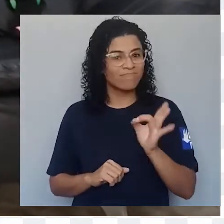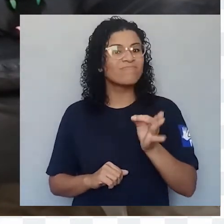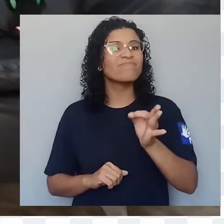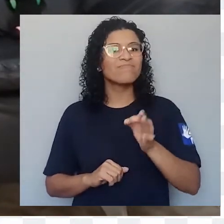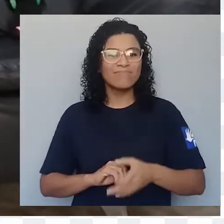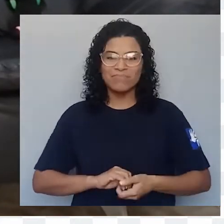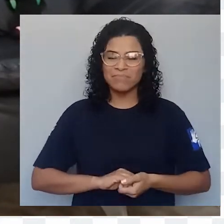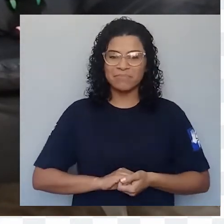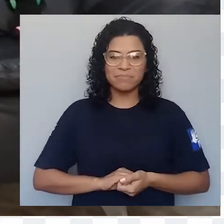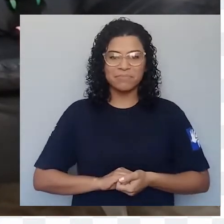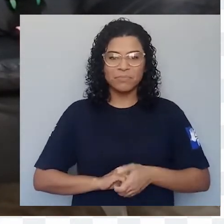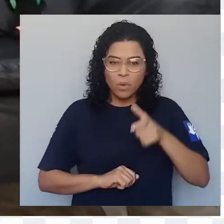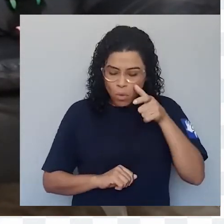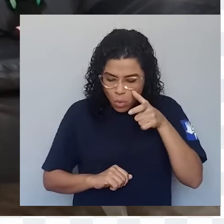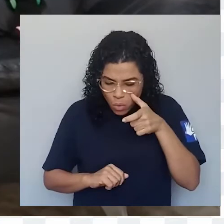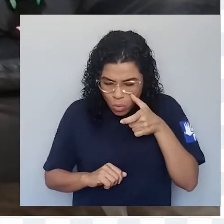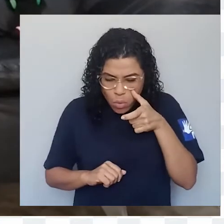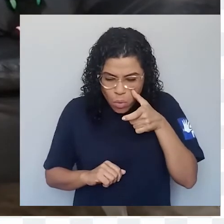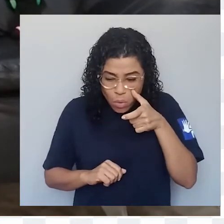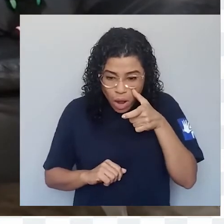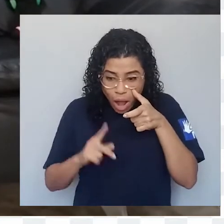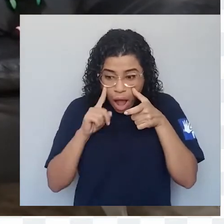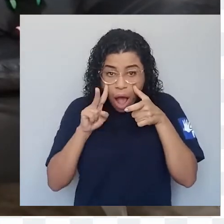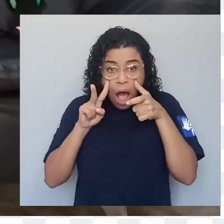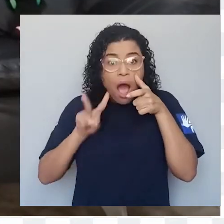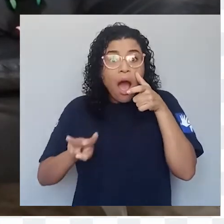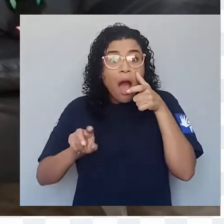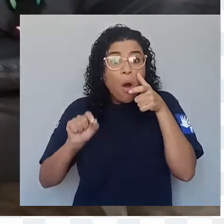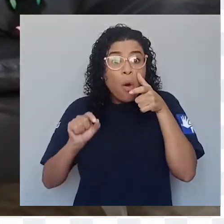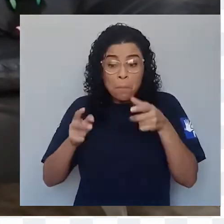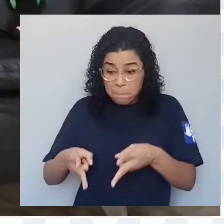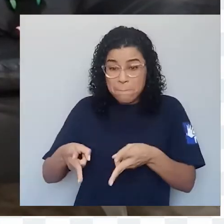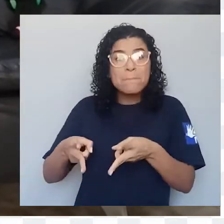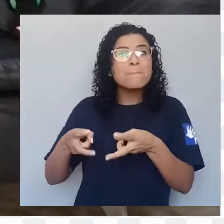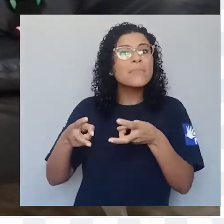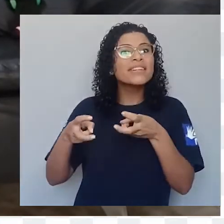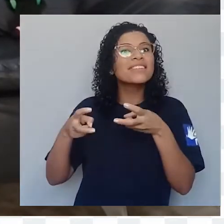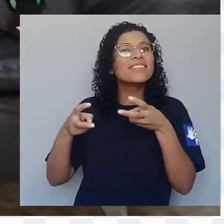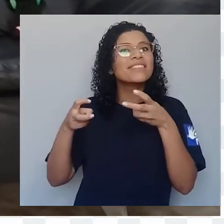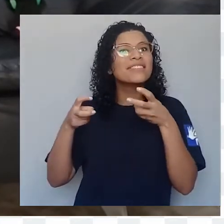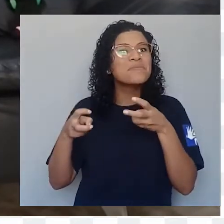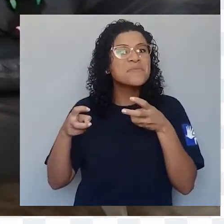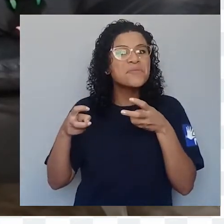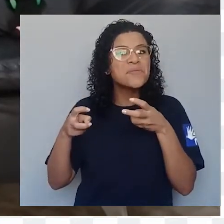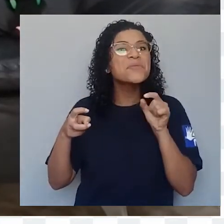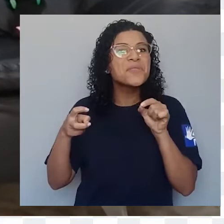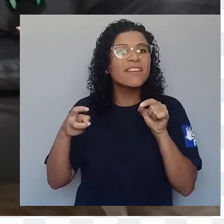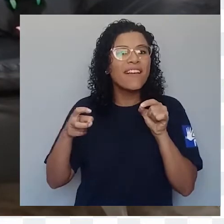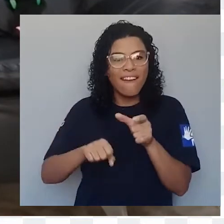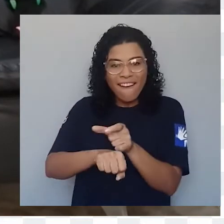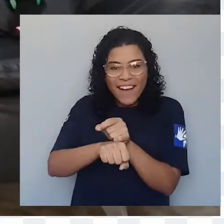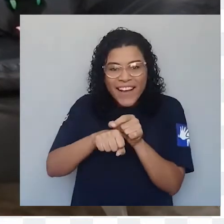olhava para a direita, olhava para o chão. Foi nesse momento que